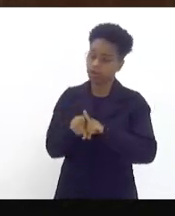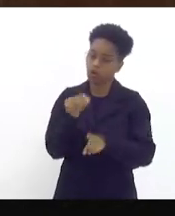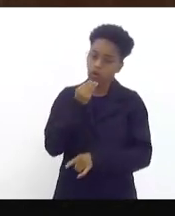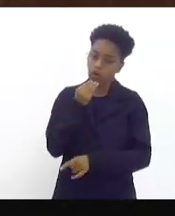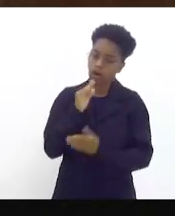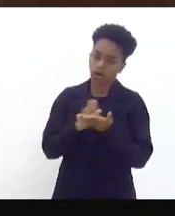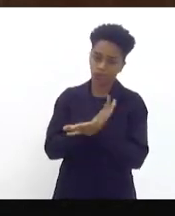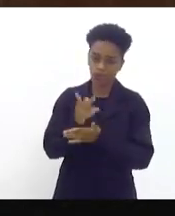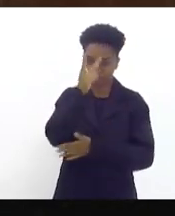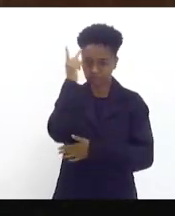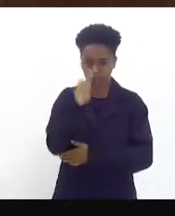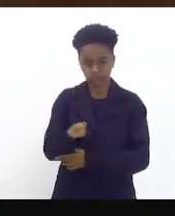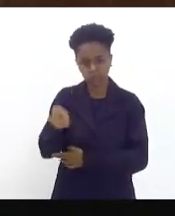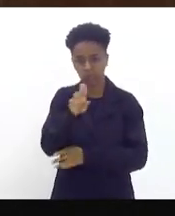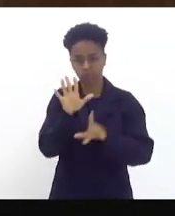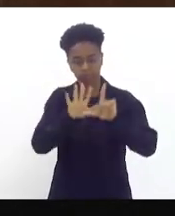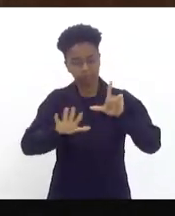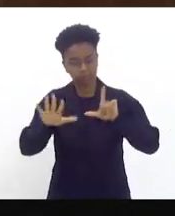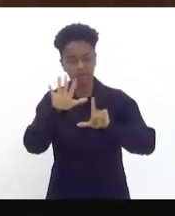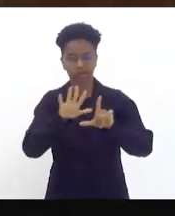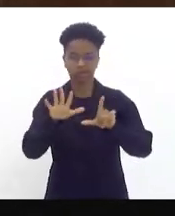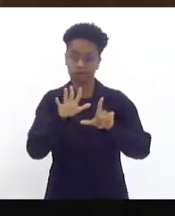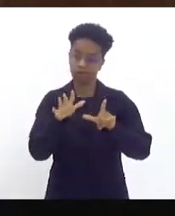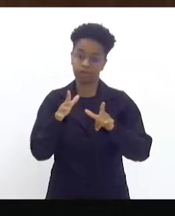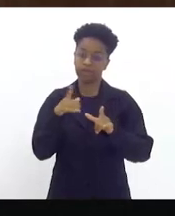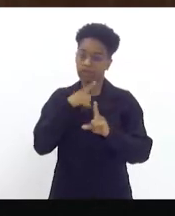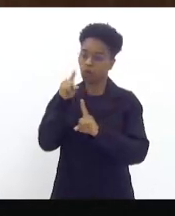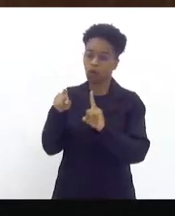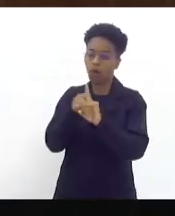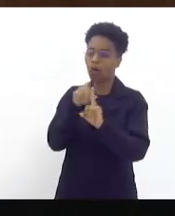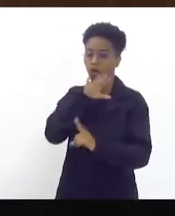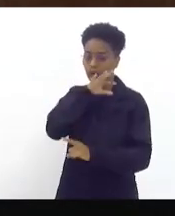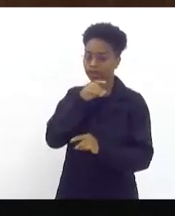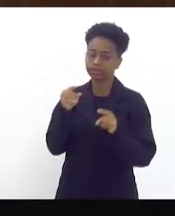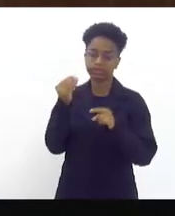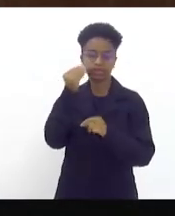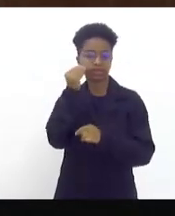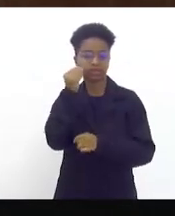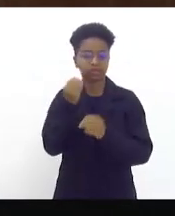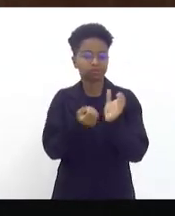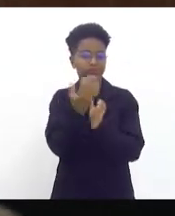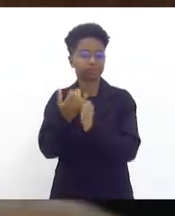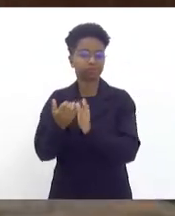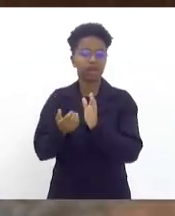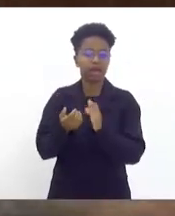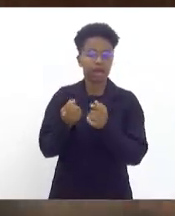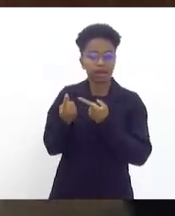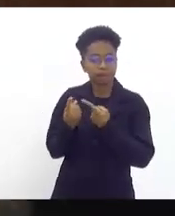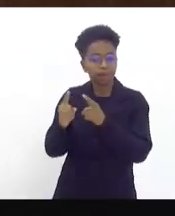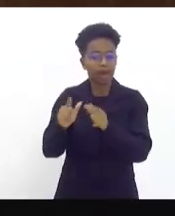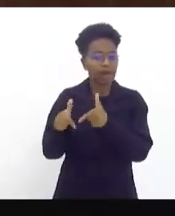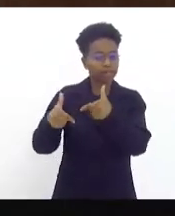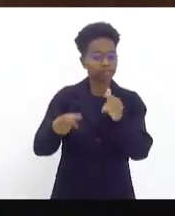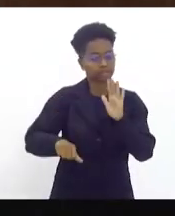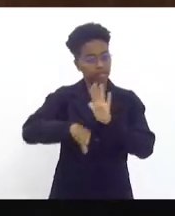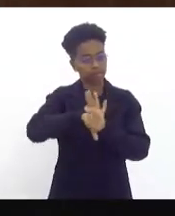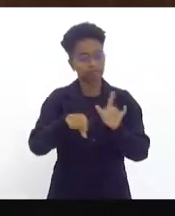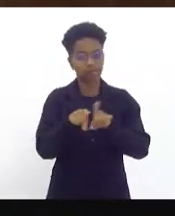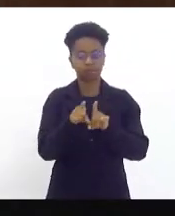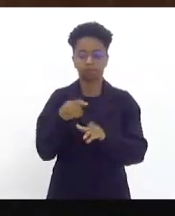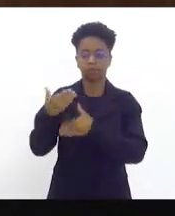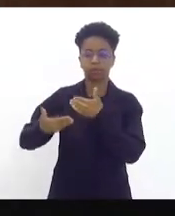utilizam dessas plataformas de má-fé para cometer crimes para cometer todo um processo